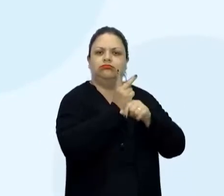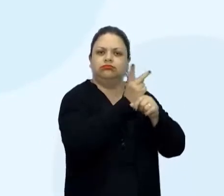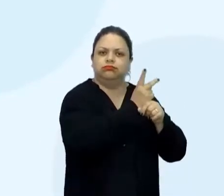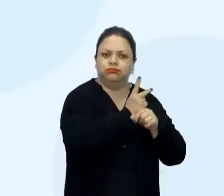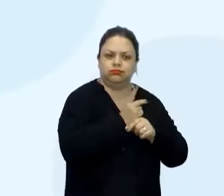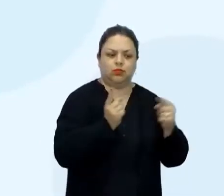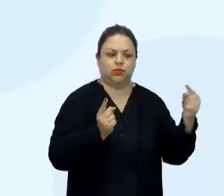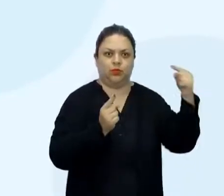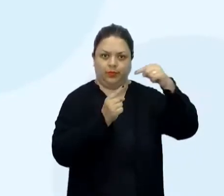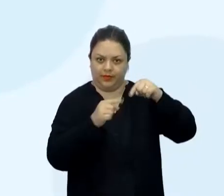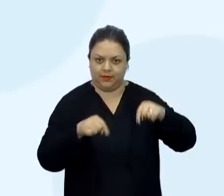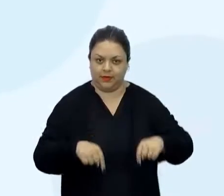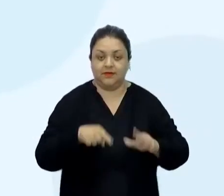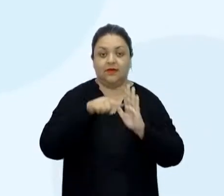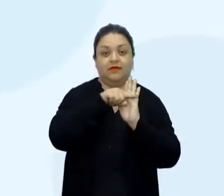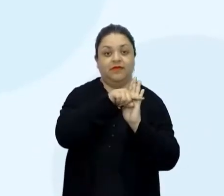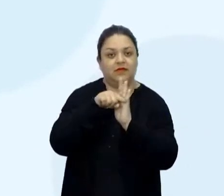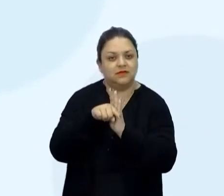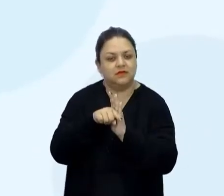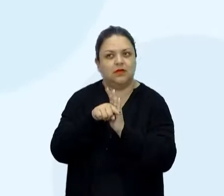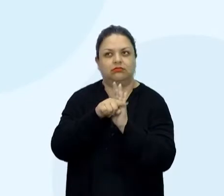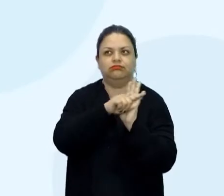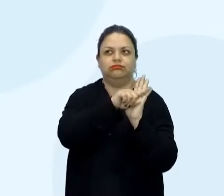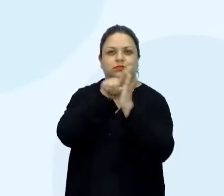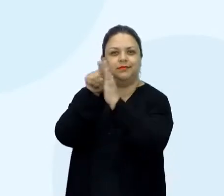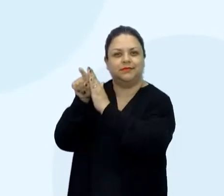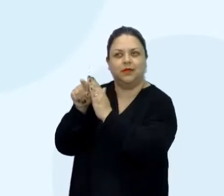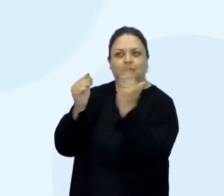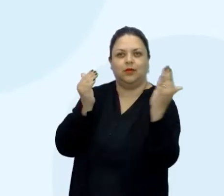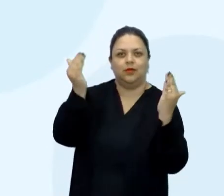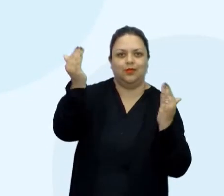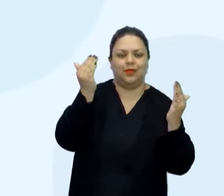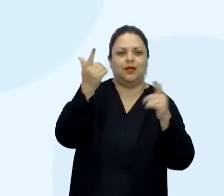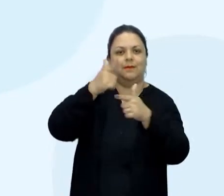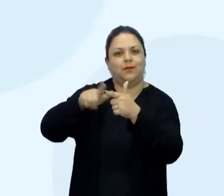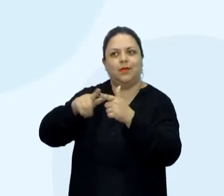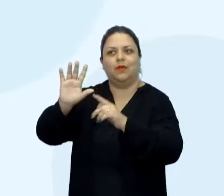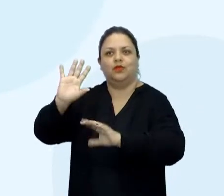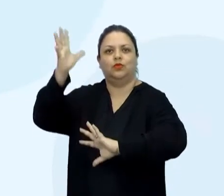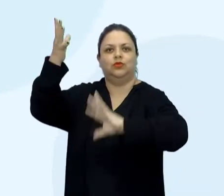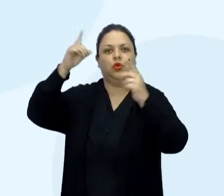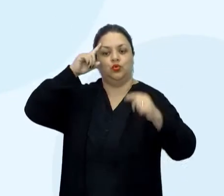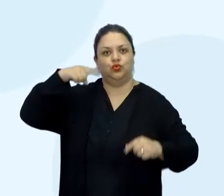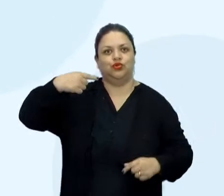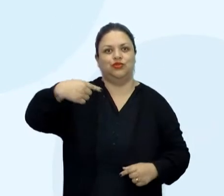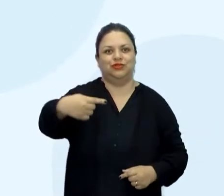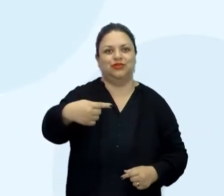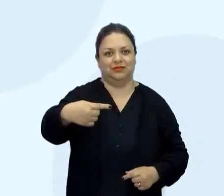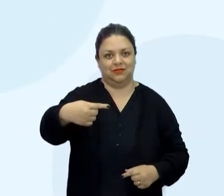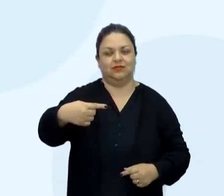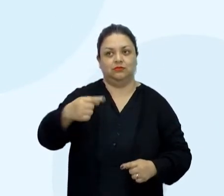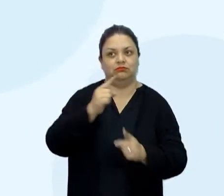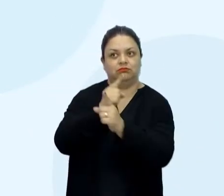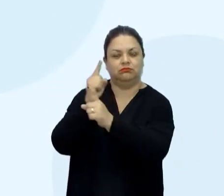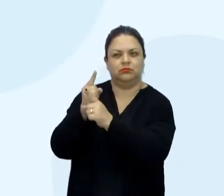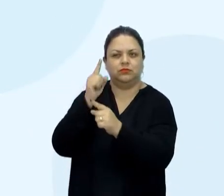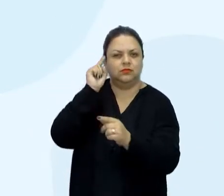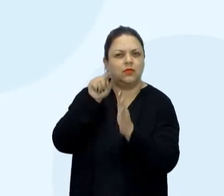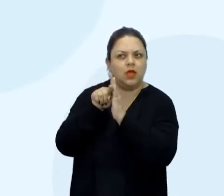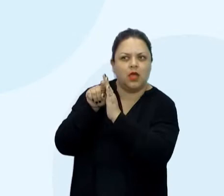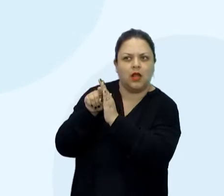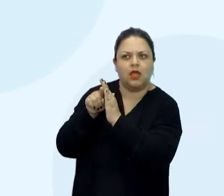da investigação e análise de situações problemas. Então, situações aí do nosso dia a dia, a gente vai fazer análise desse tipo de